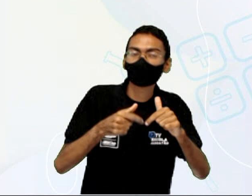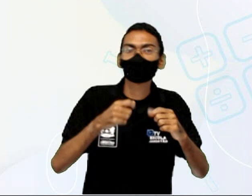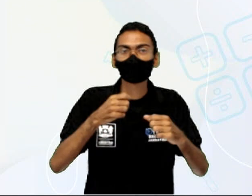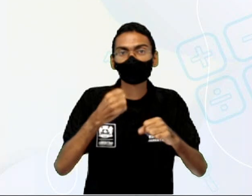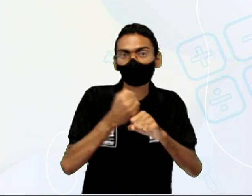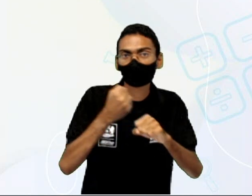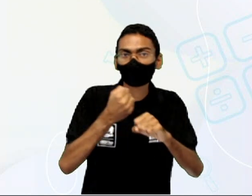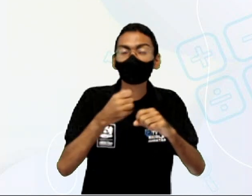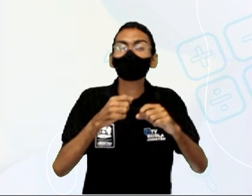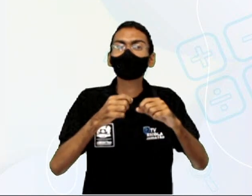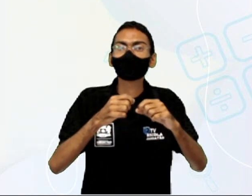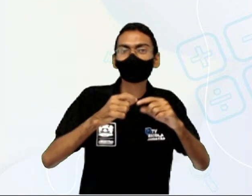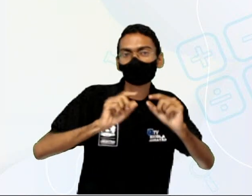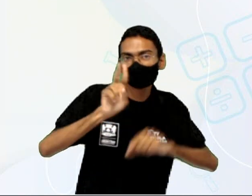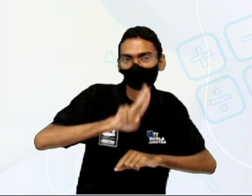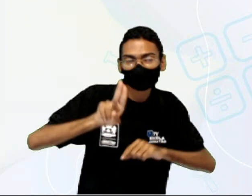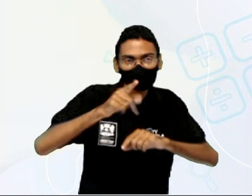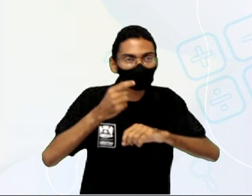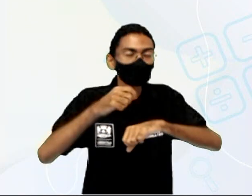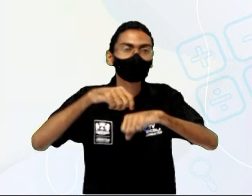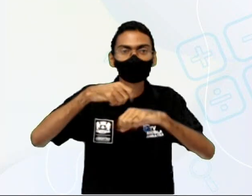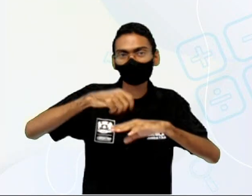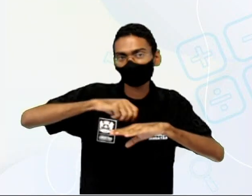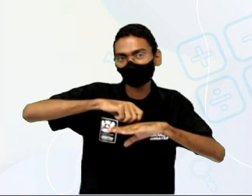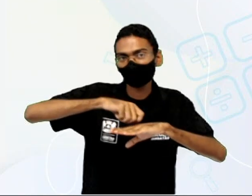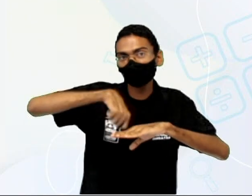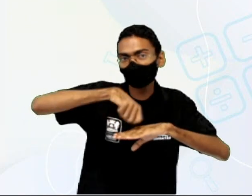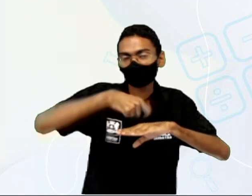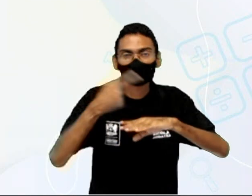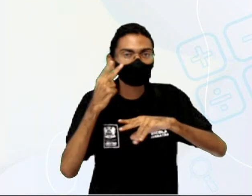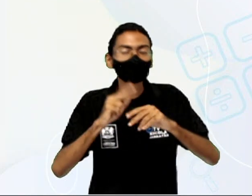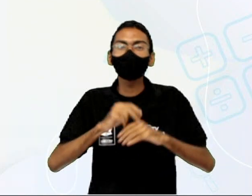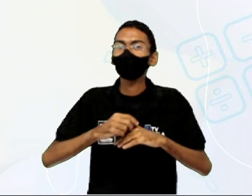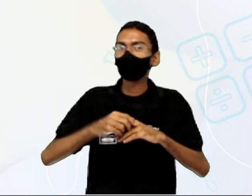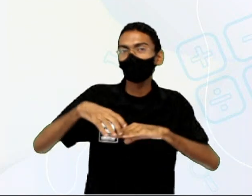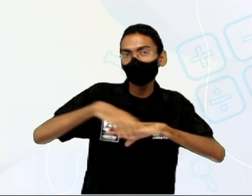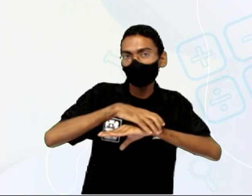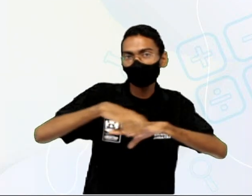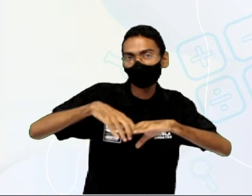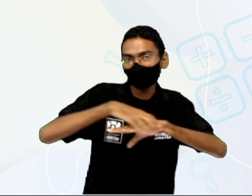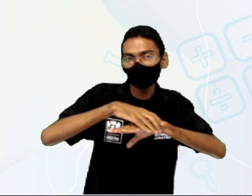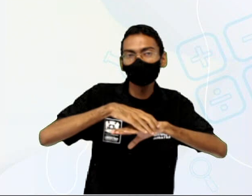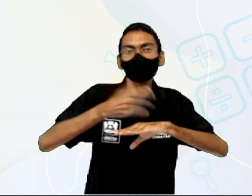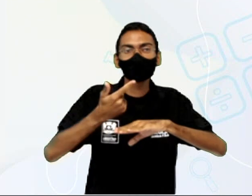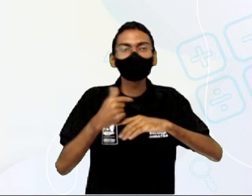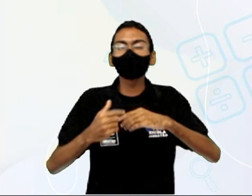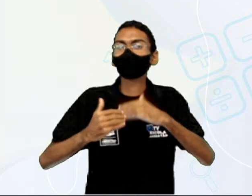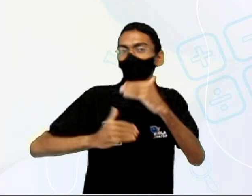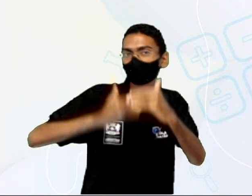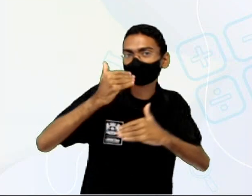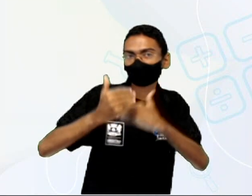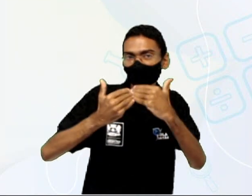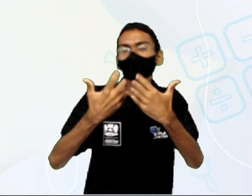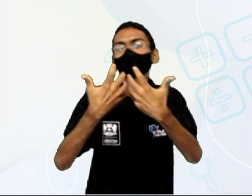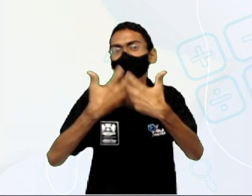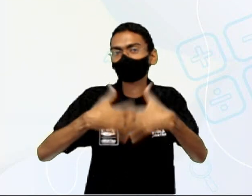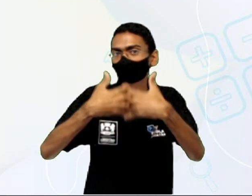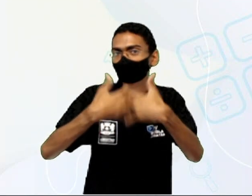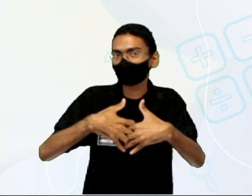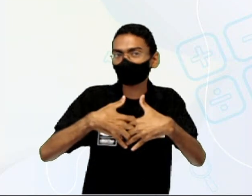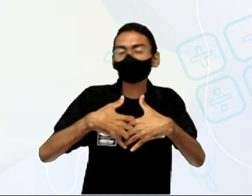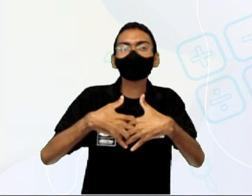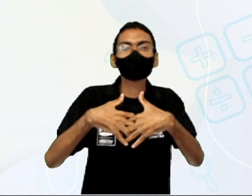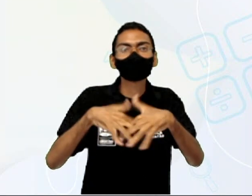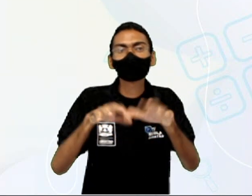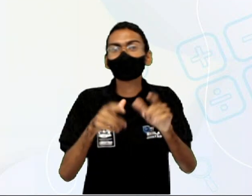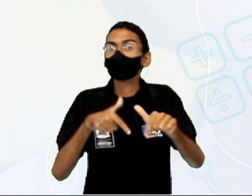ferramentas manuais. Com o desenvolvimento das máquinas, a produção passou a ser parte da maquinofatura.